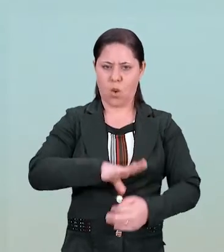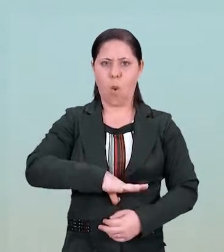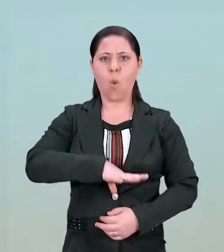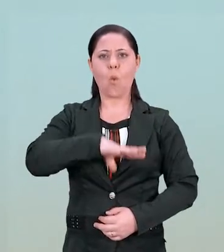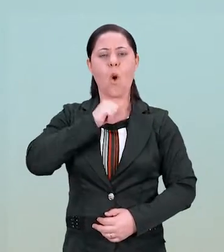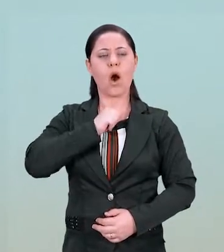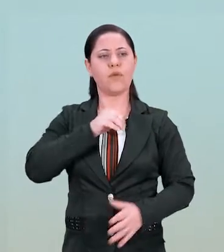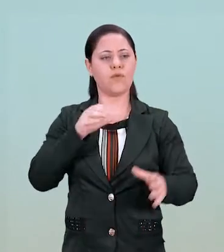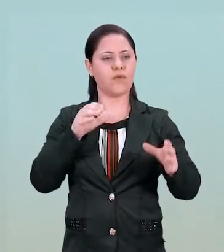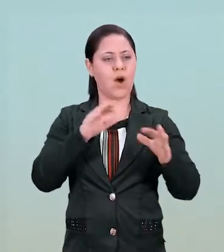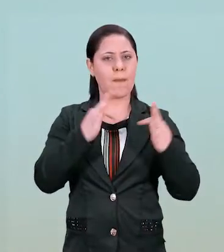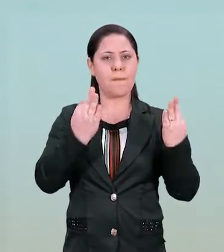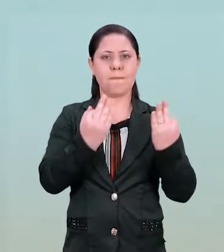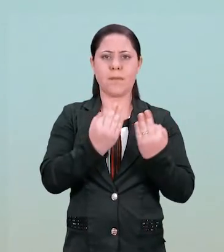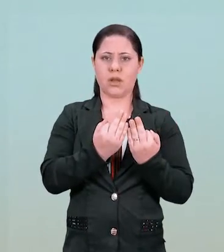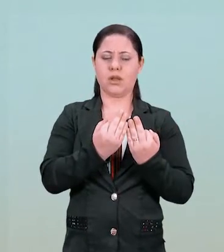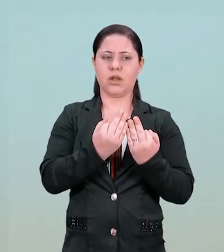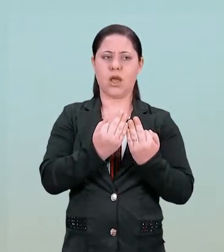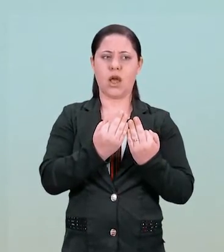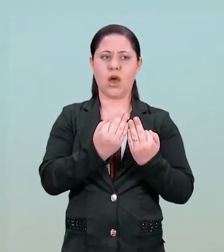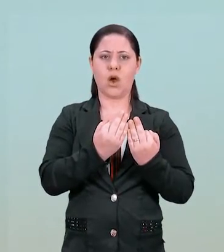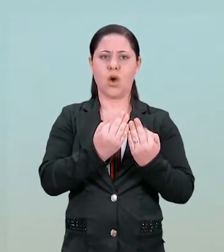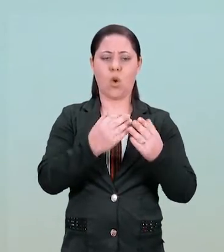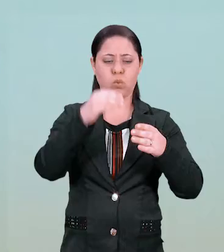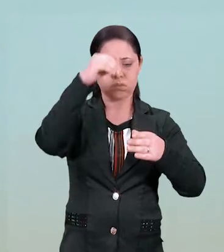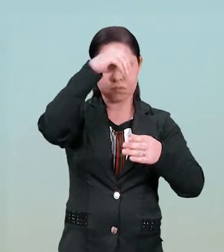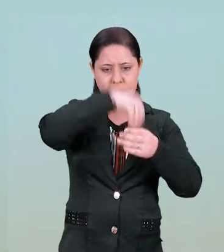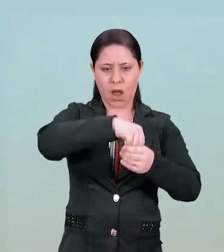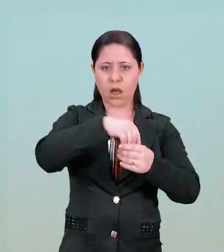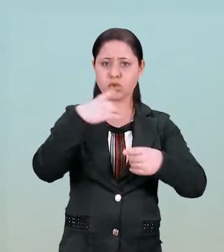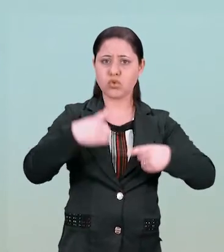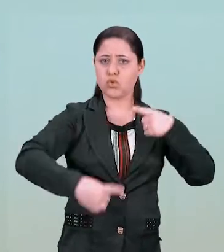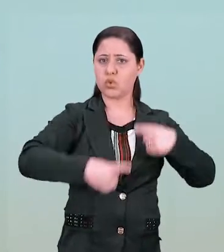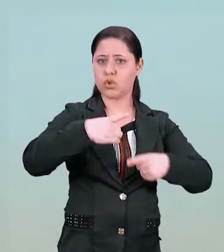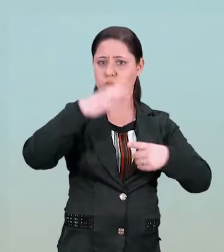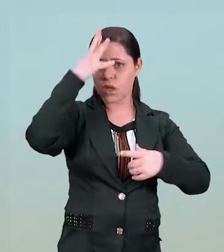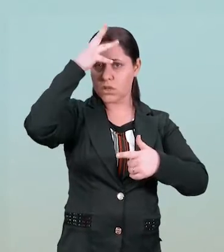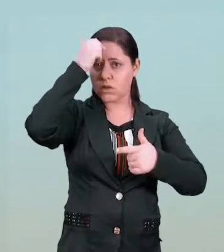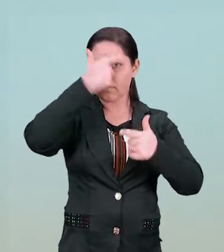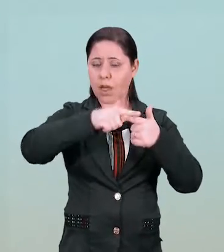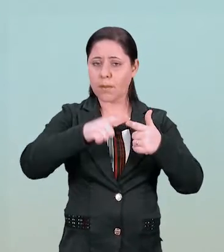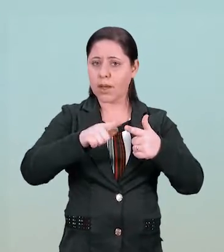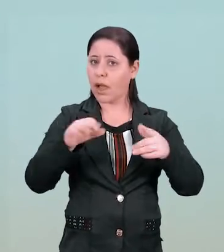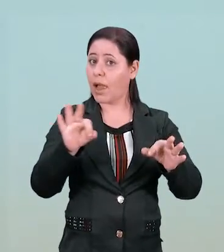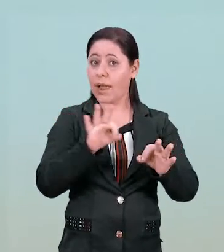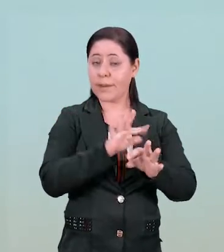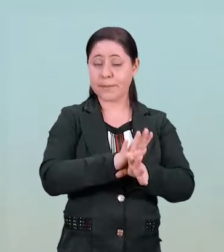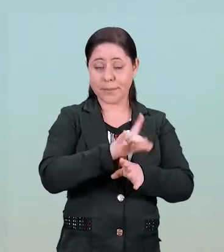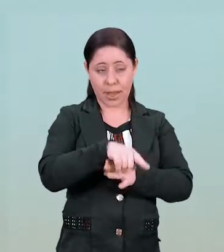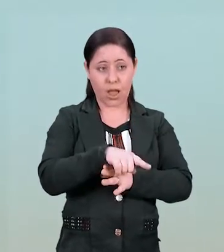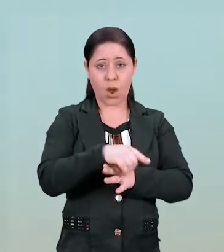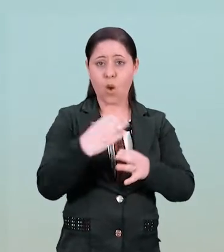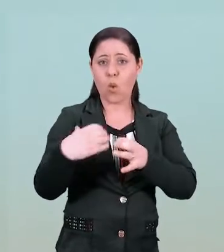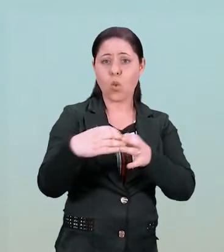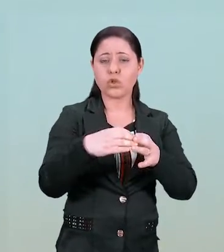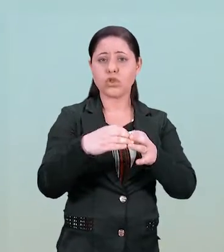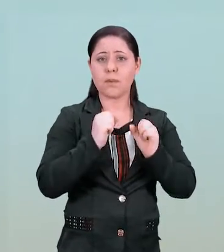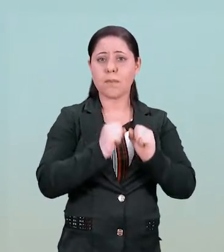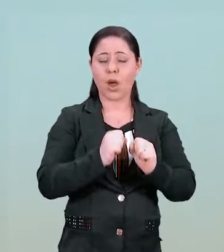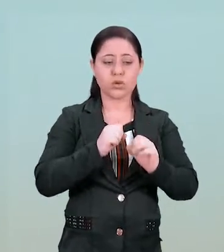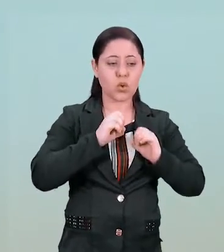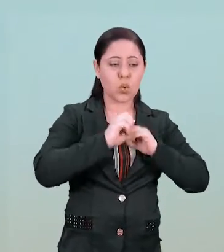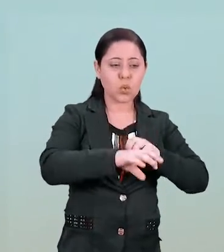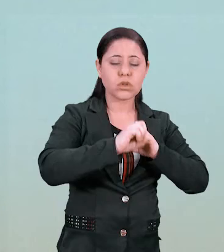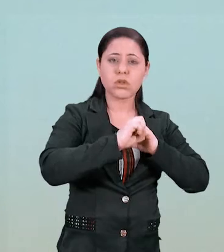do núcleo familiar como um todo, onde se discutem os problemas e chegam-se às soluções. Onde a gente possa